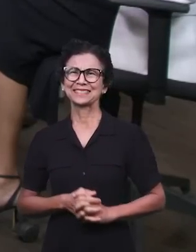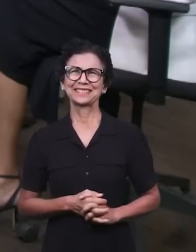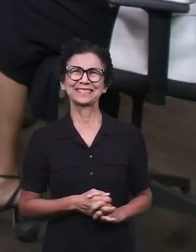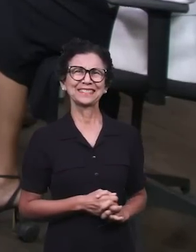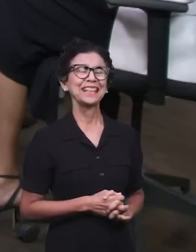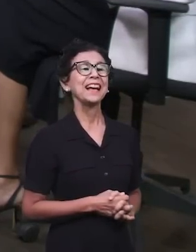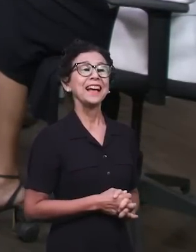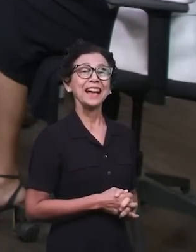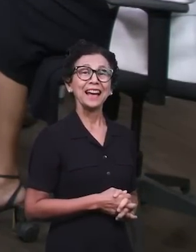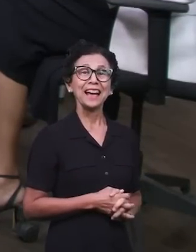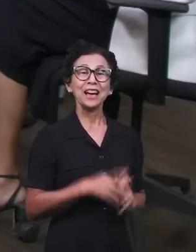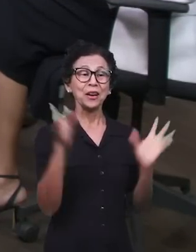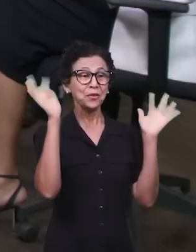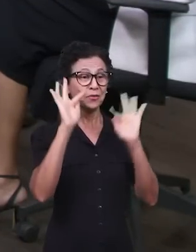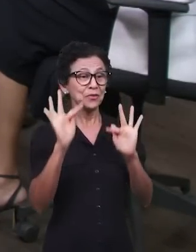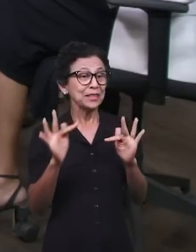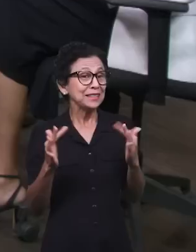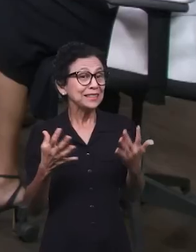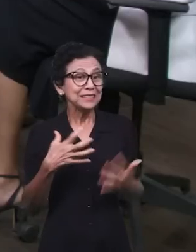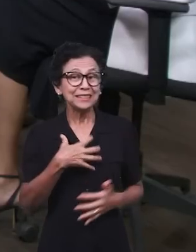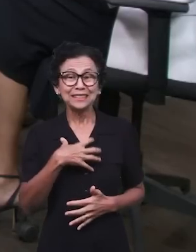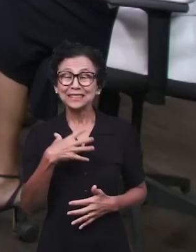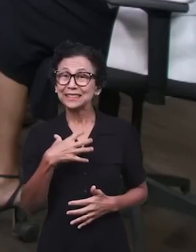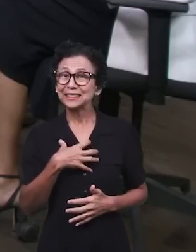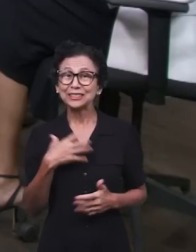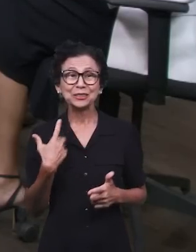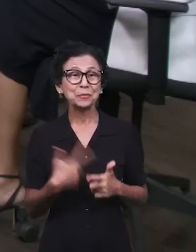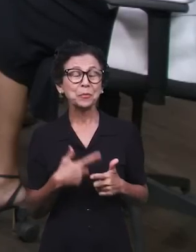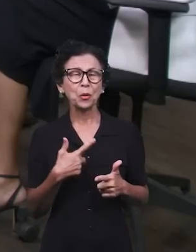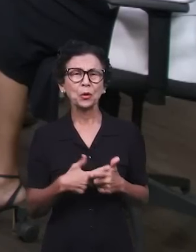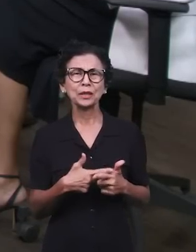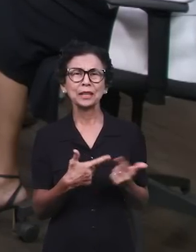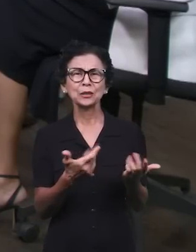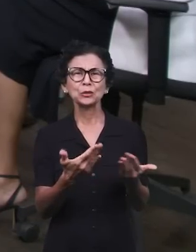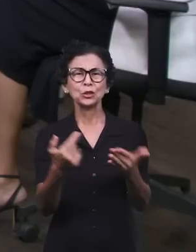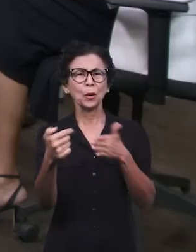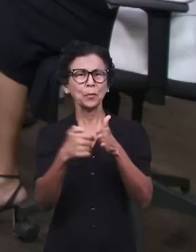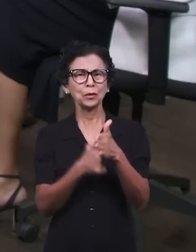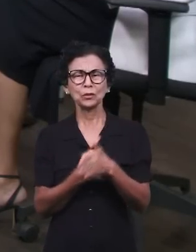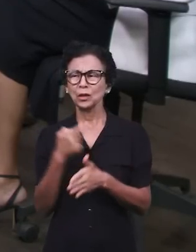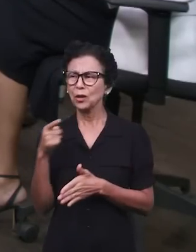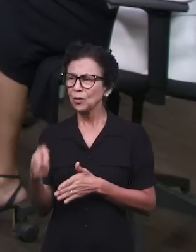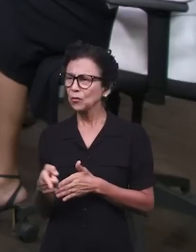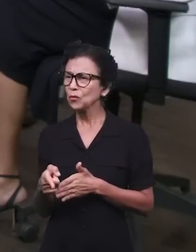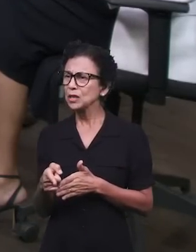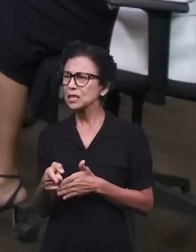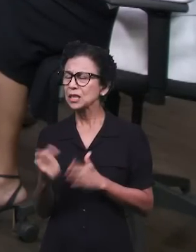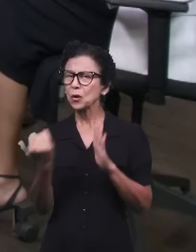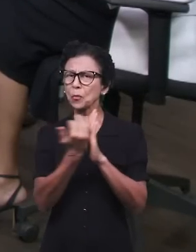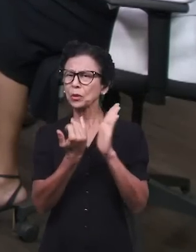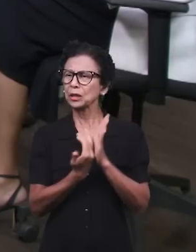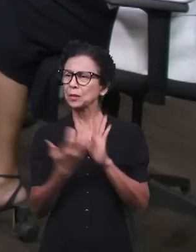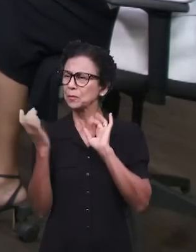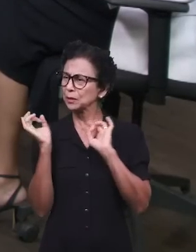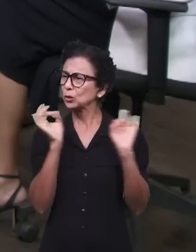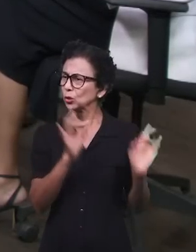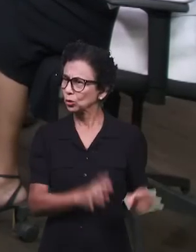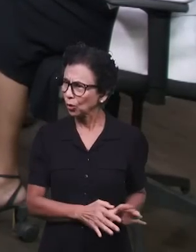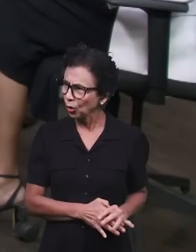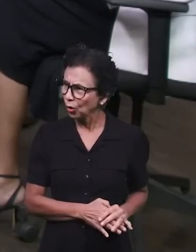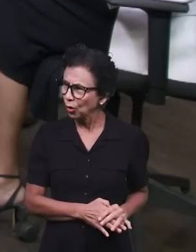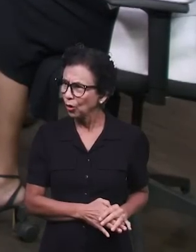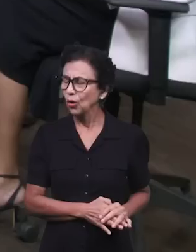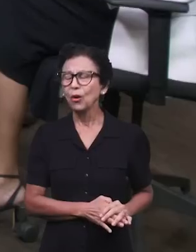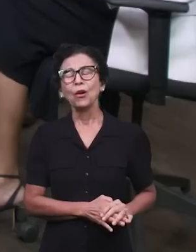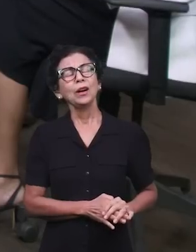começaram a me cobrar. Você saiu do programa? Eu falei, irmãos, glória a Jesus, nós trabalhamos na casa